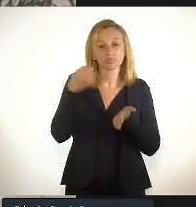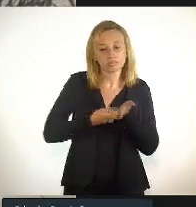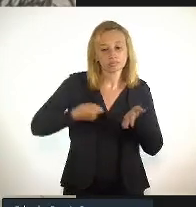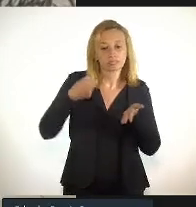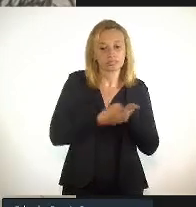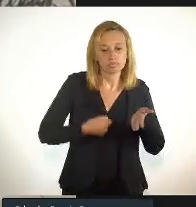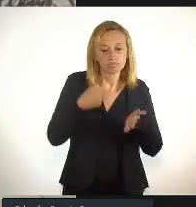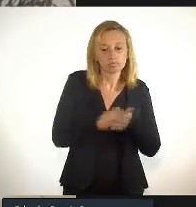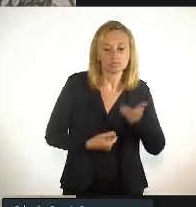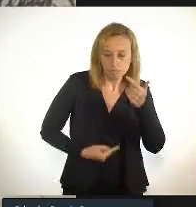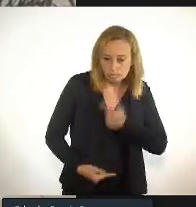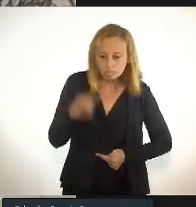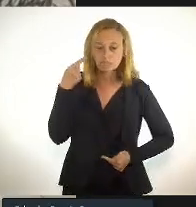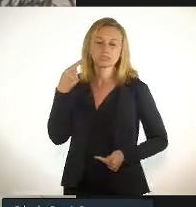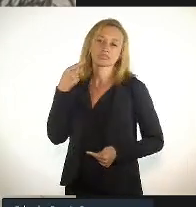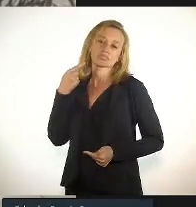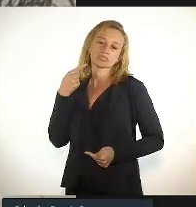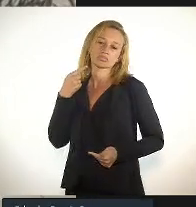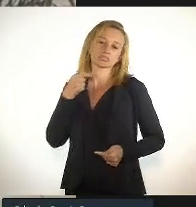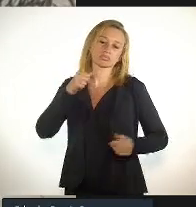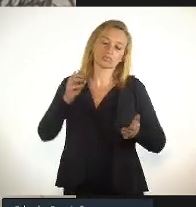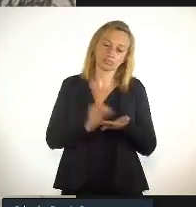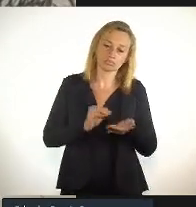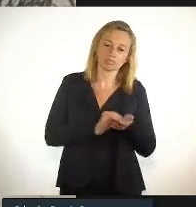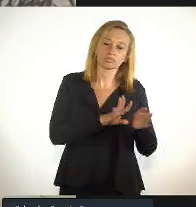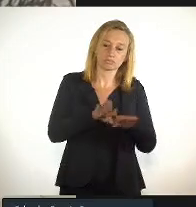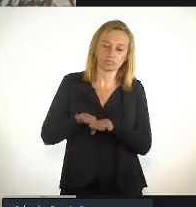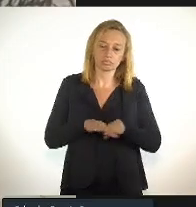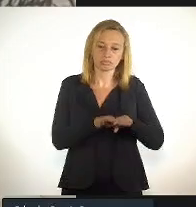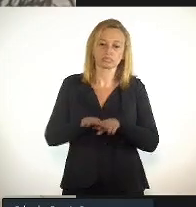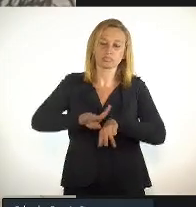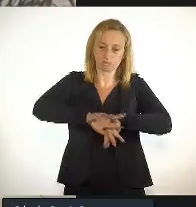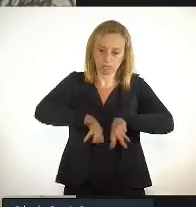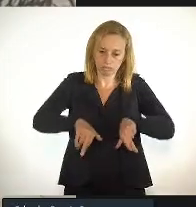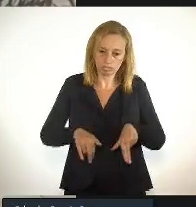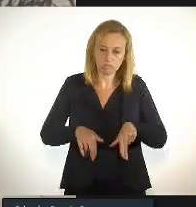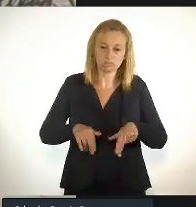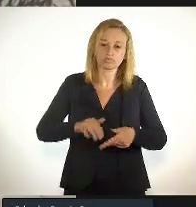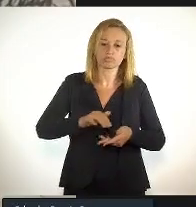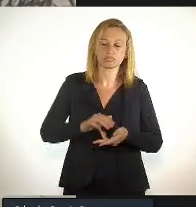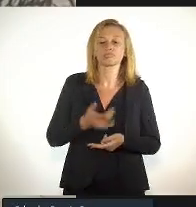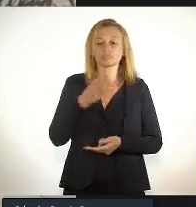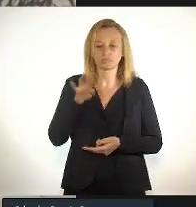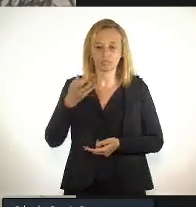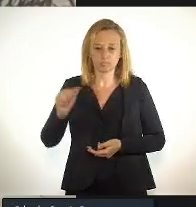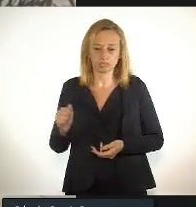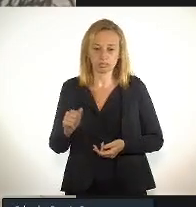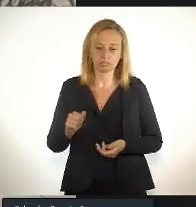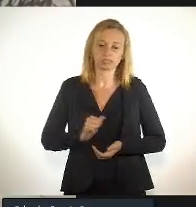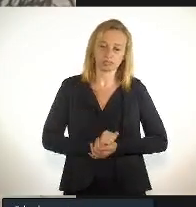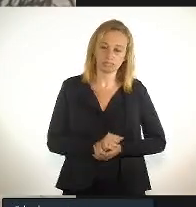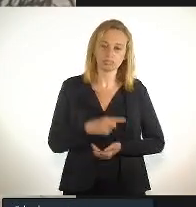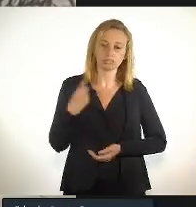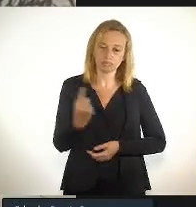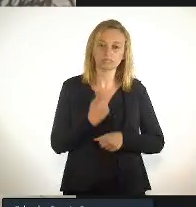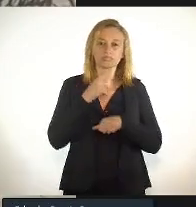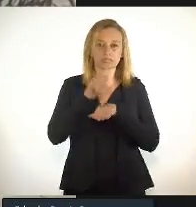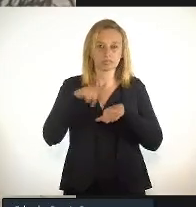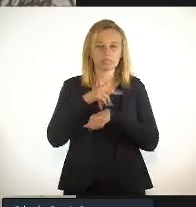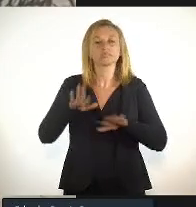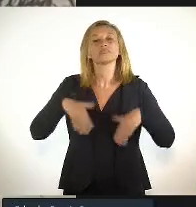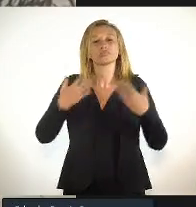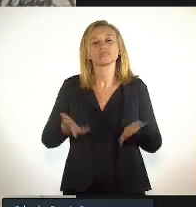de superação das desigualdades de gênero, raça e classe no nosso país. Então,